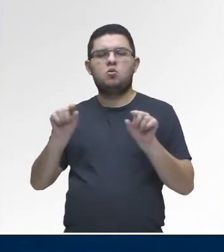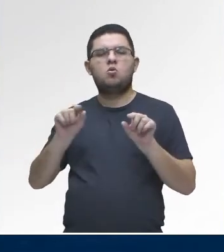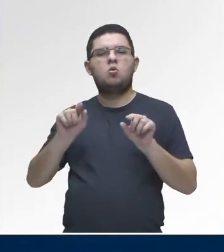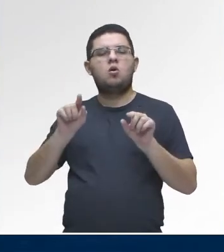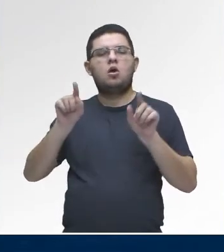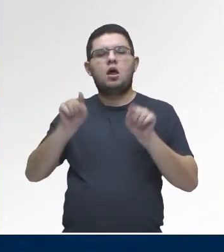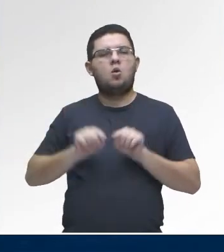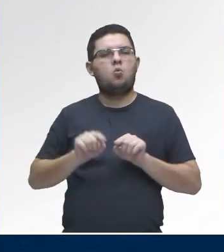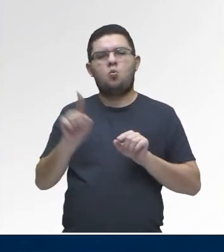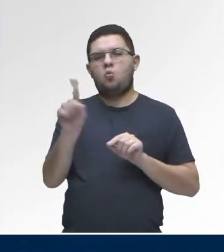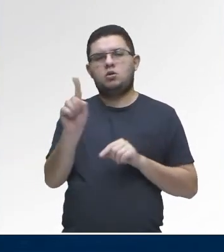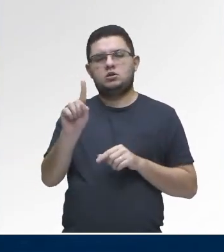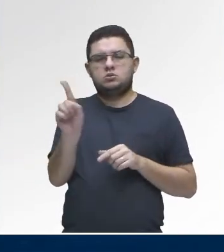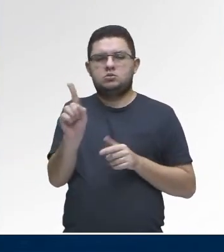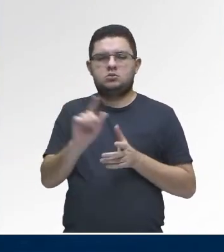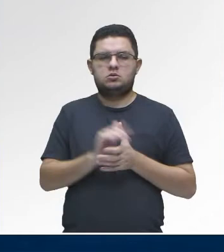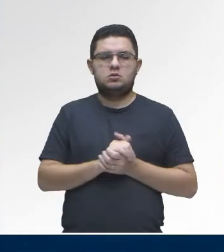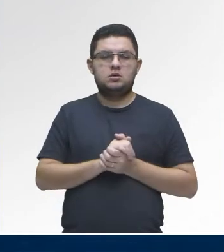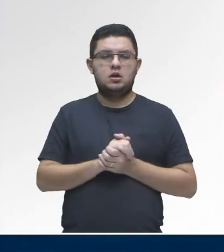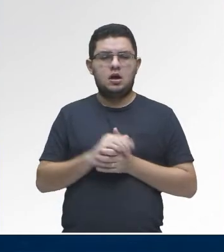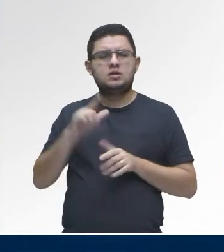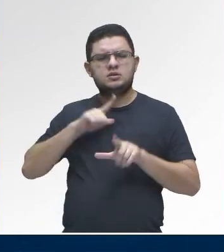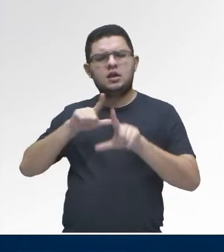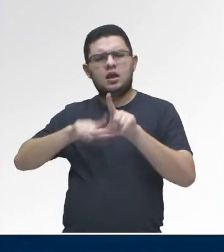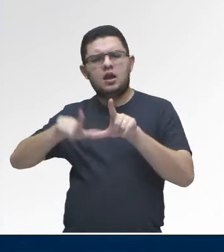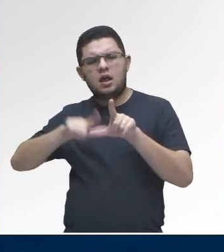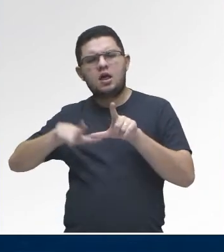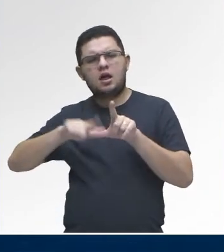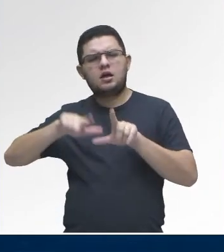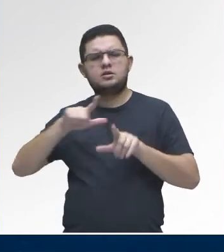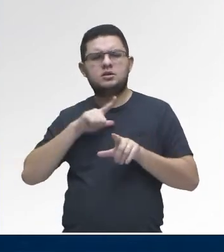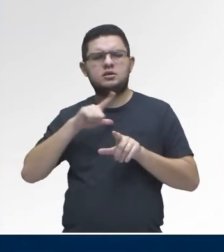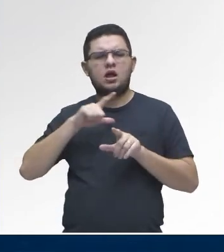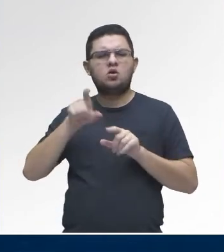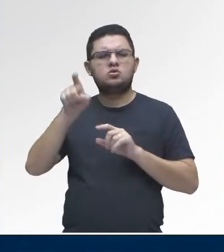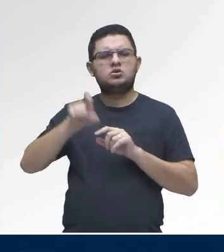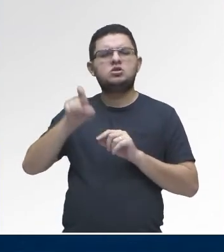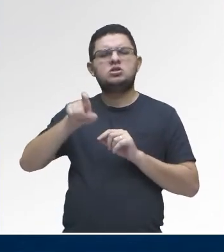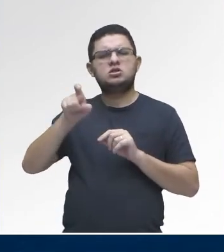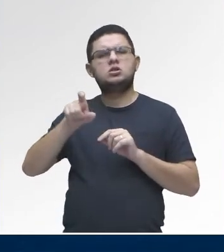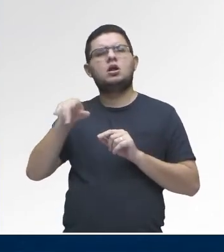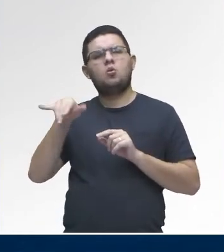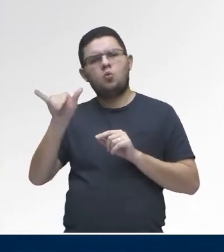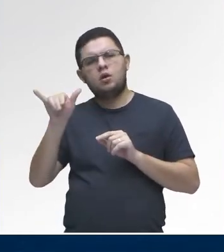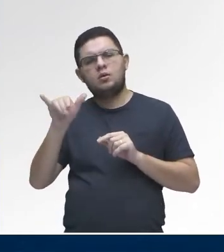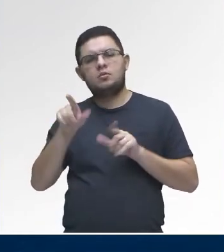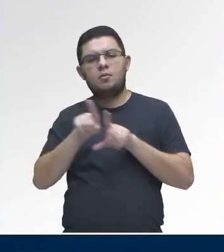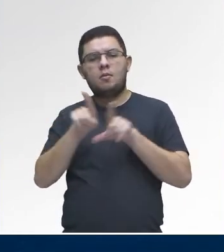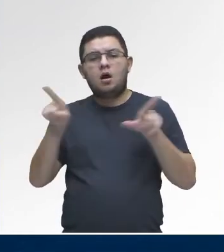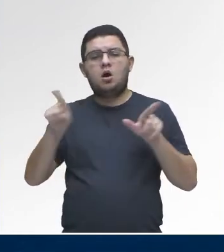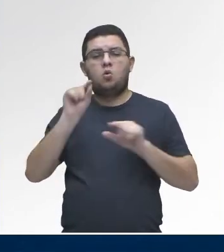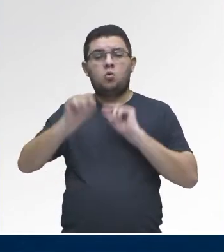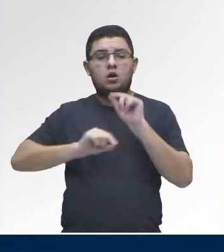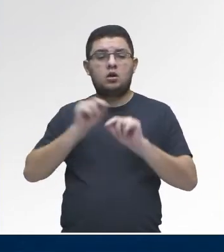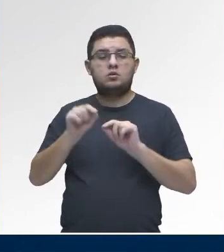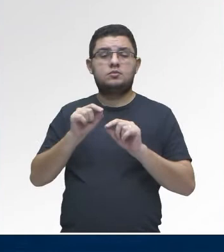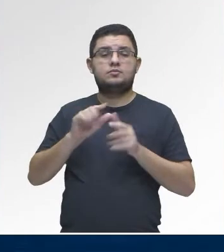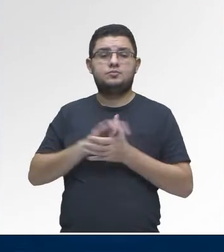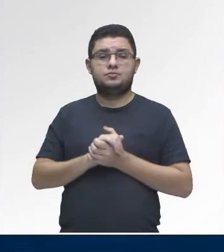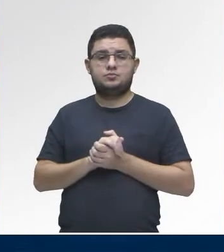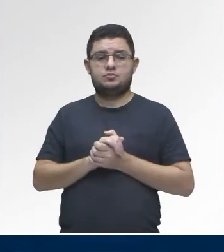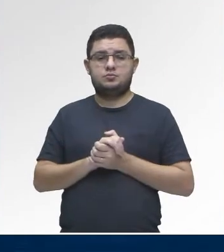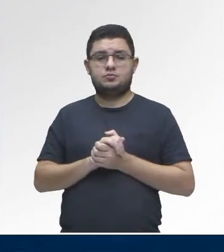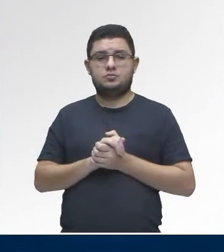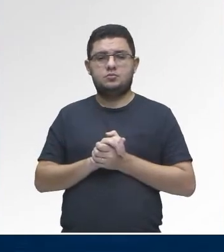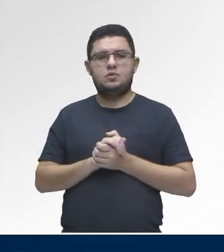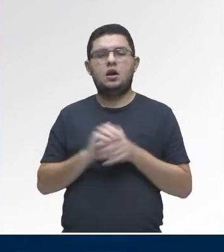é uma equação? Ela tem letras, né? Tem o X, tem o Y, só que ela não tem o sinal de igual.